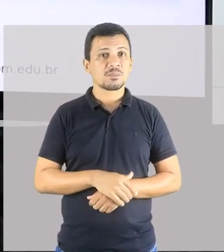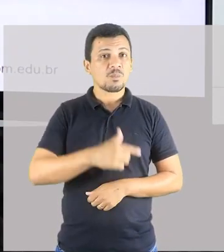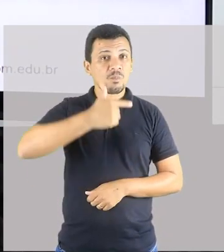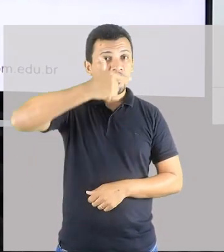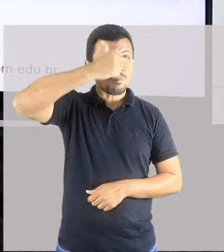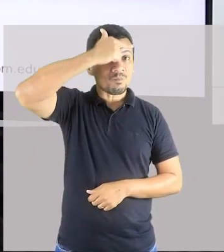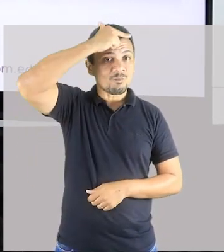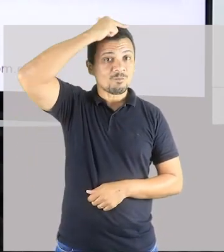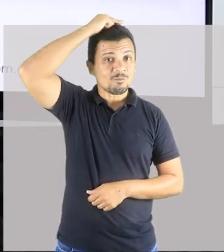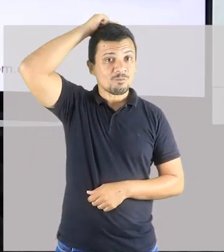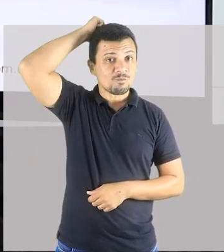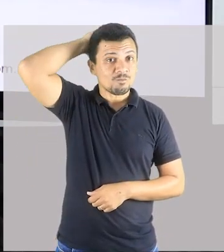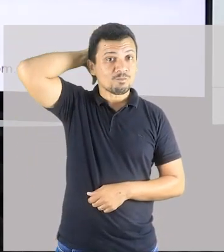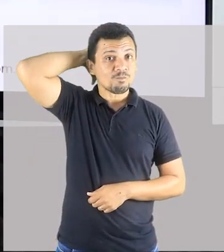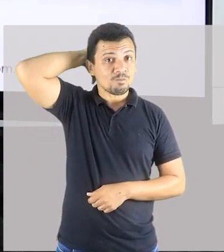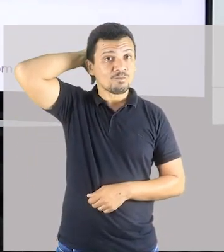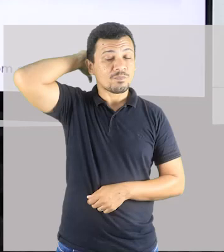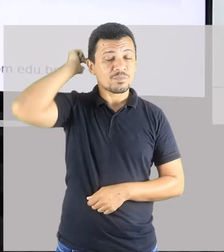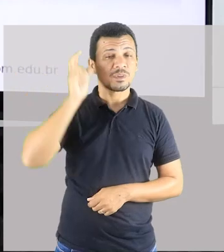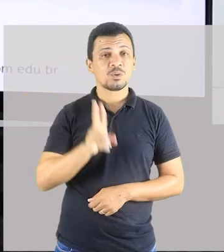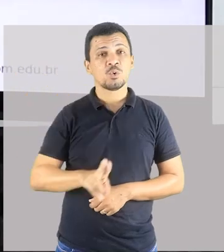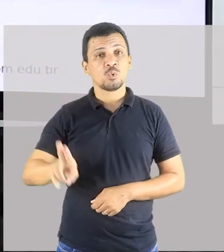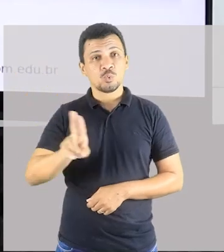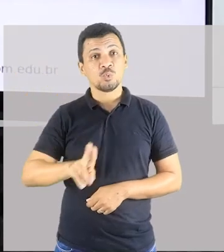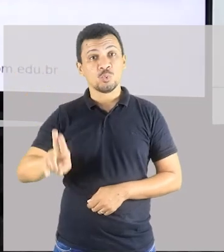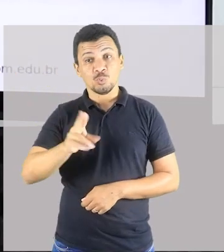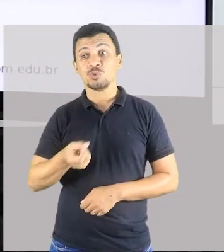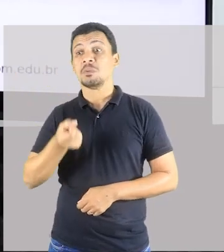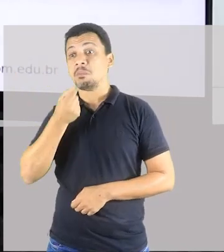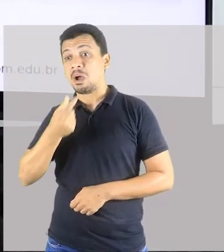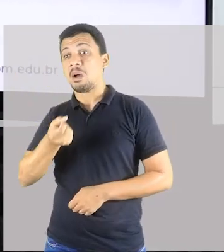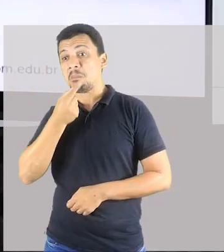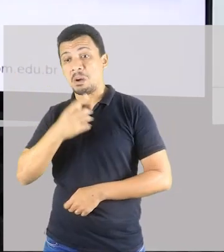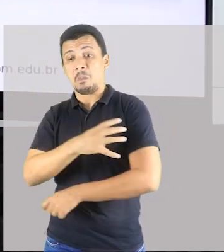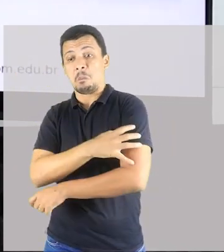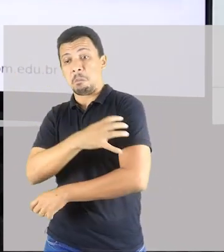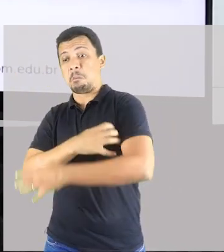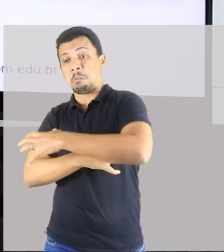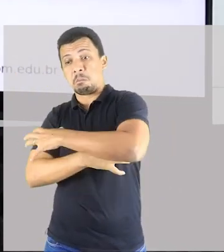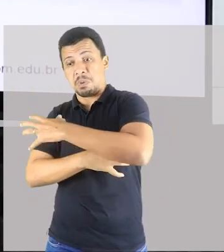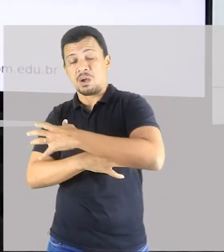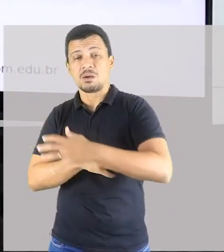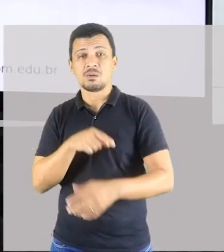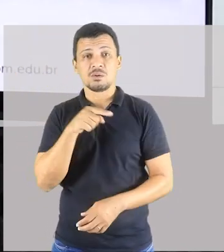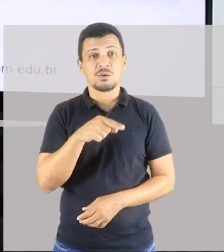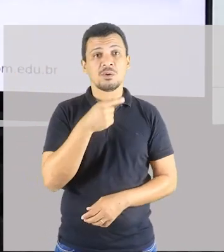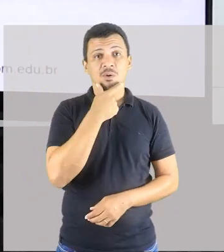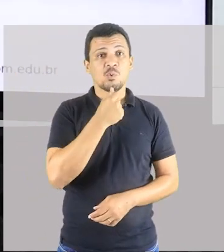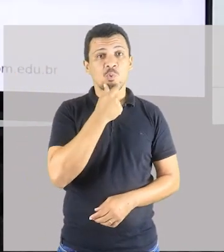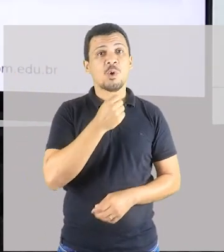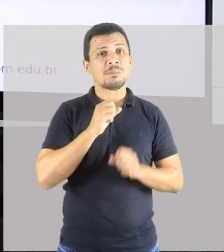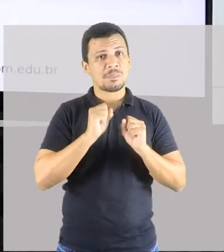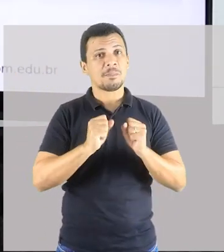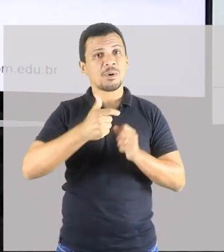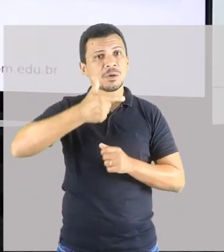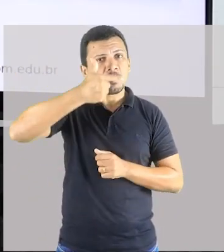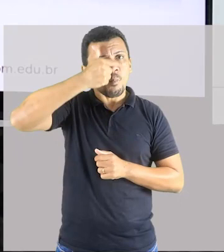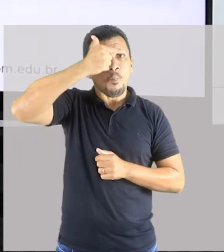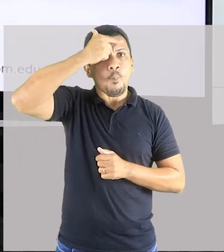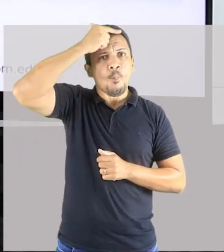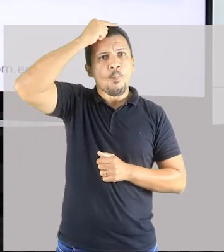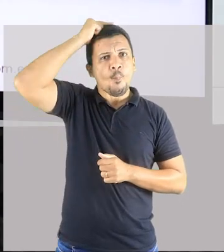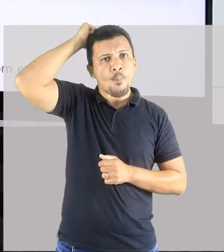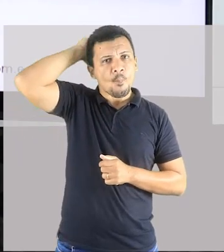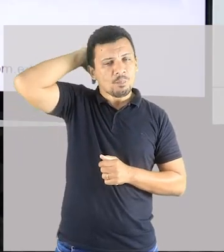a calvície. Então, o uso excessivo de testosterona por esse indivíduo ele vai fazer com que ele